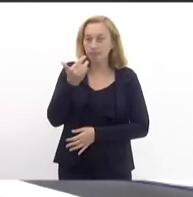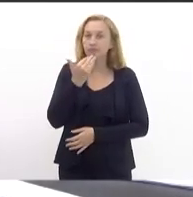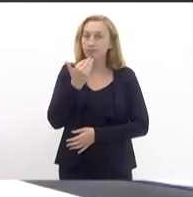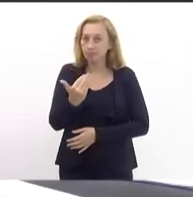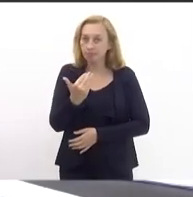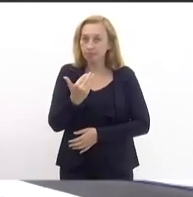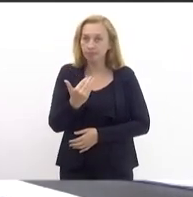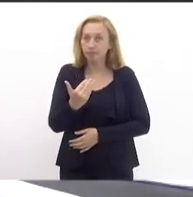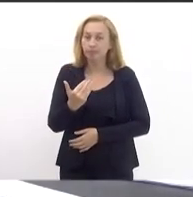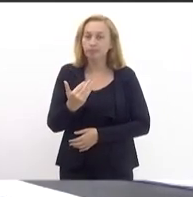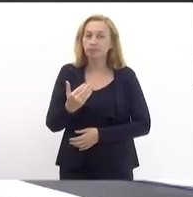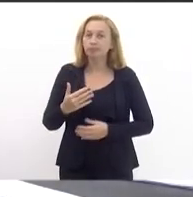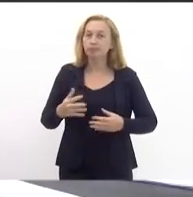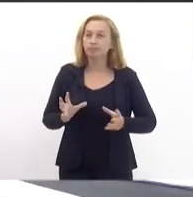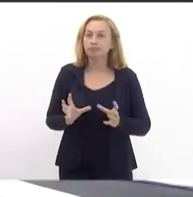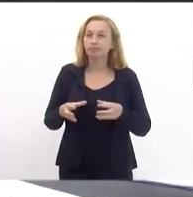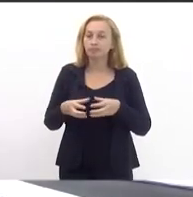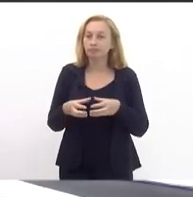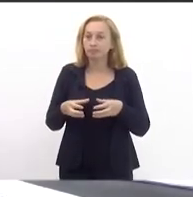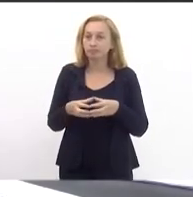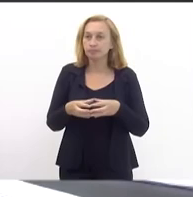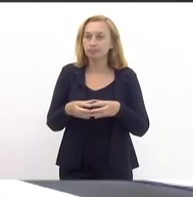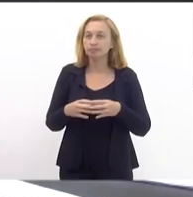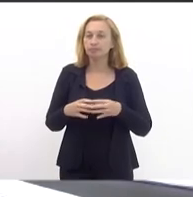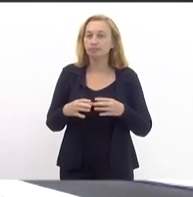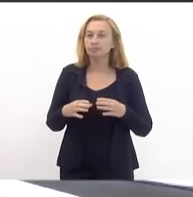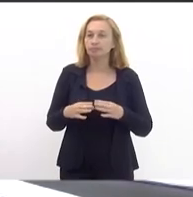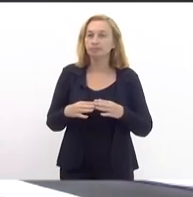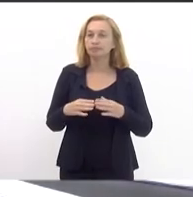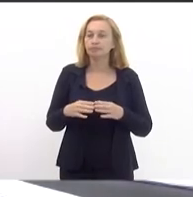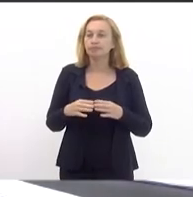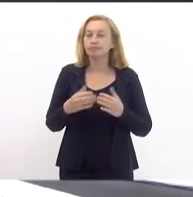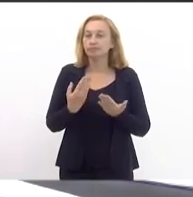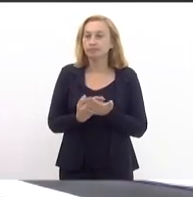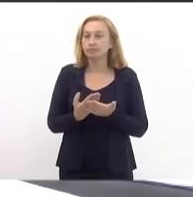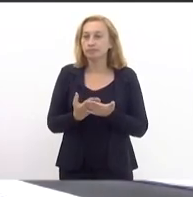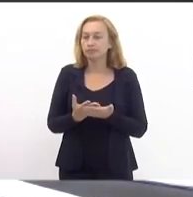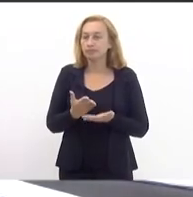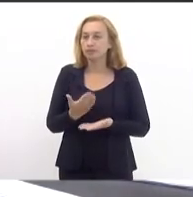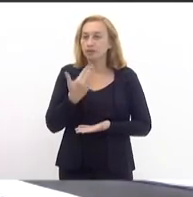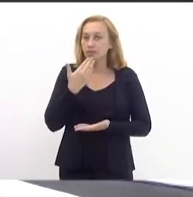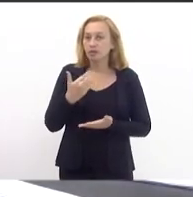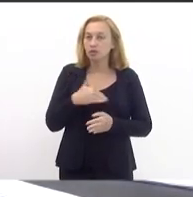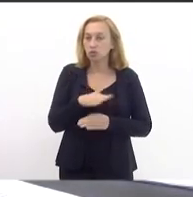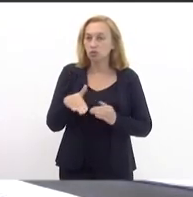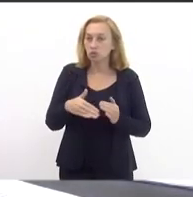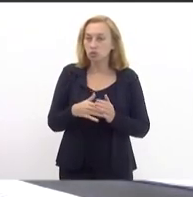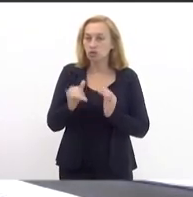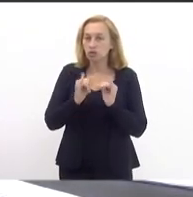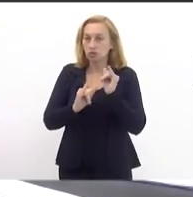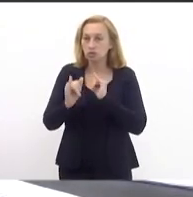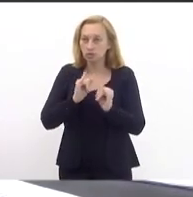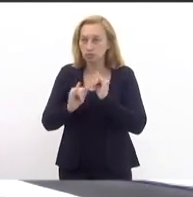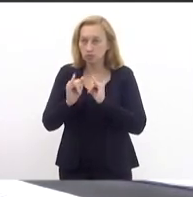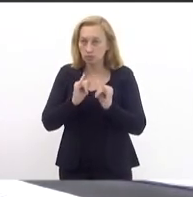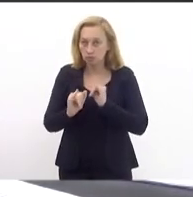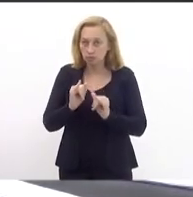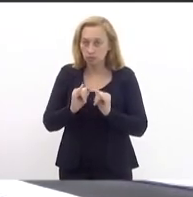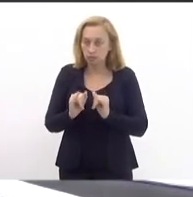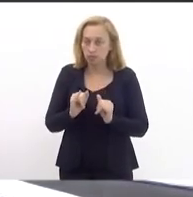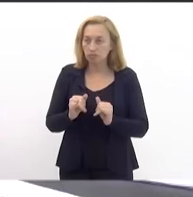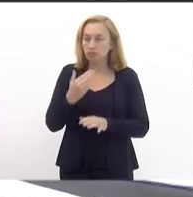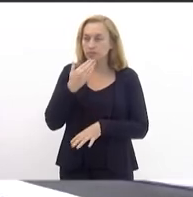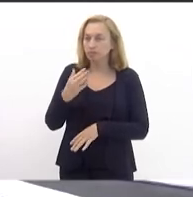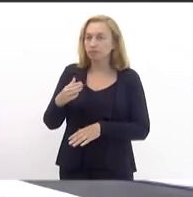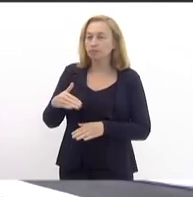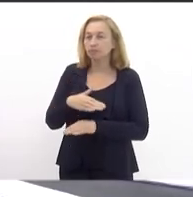pela Comissão Parlamentar de Inquérito, como também vamos solicitar todas as informações que foram sugeridas pelos nobres deputados